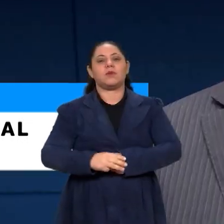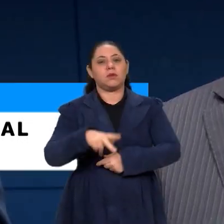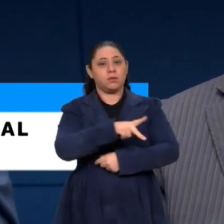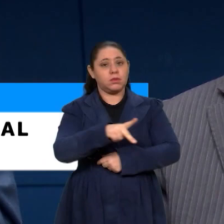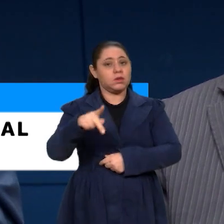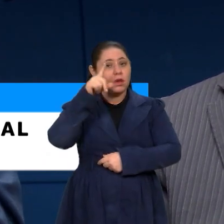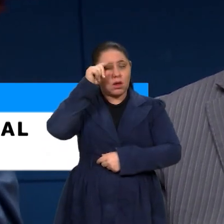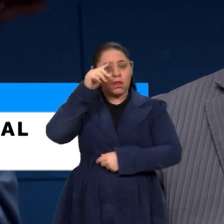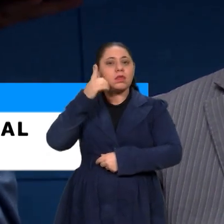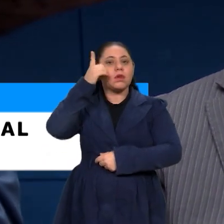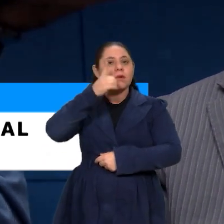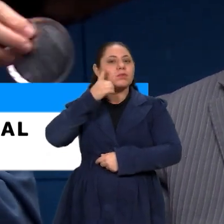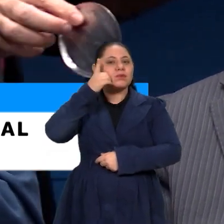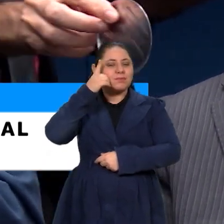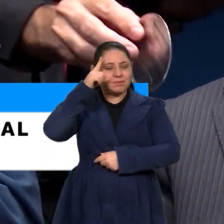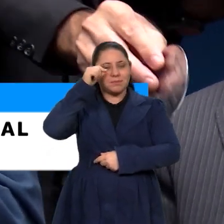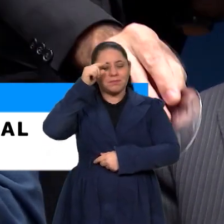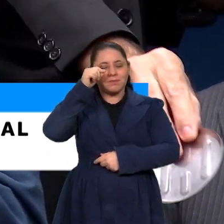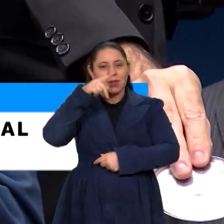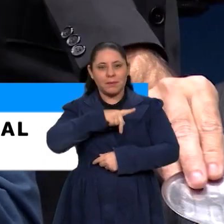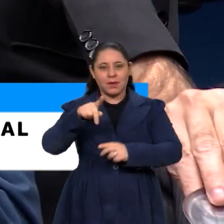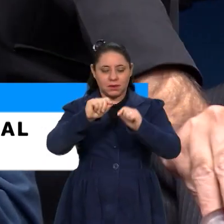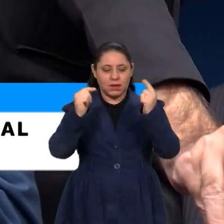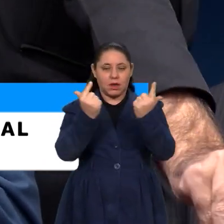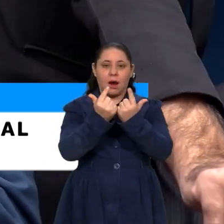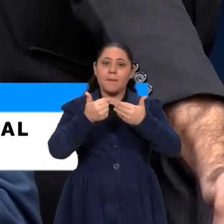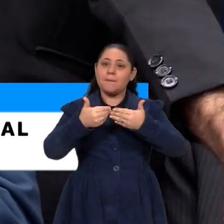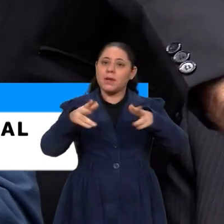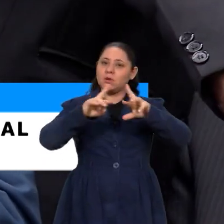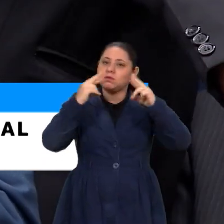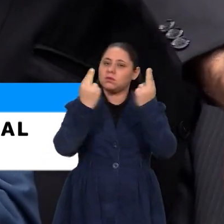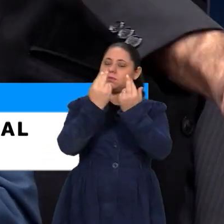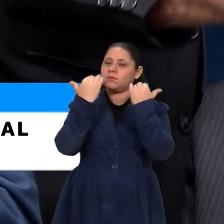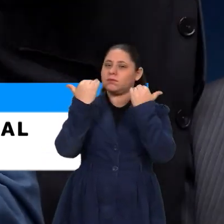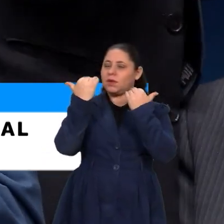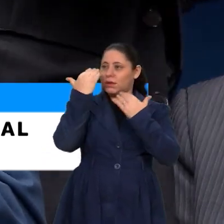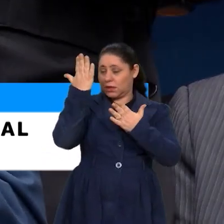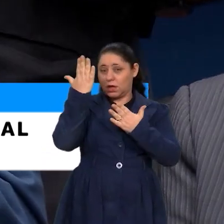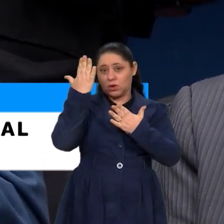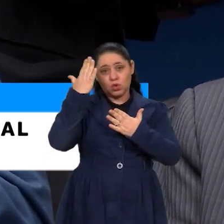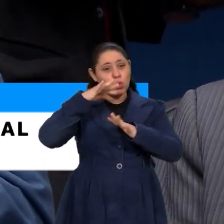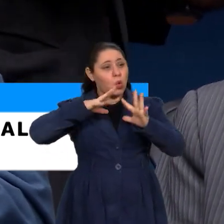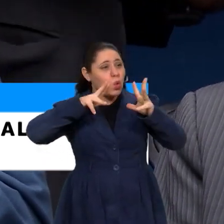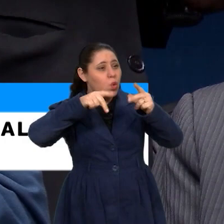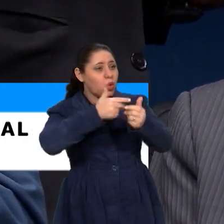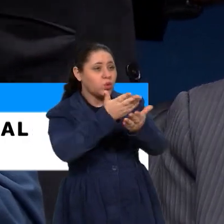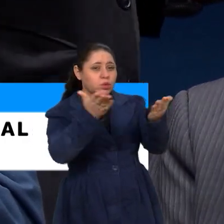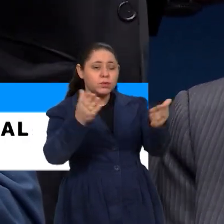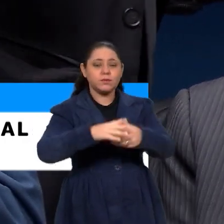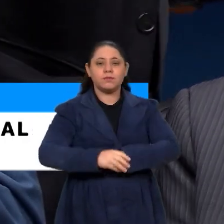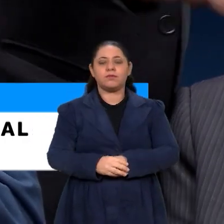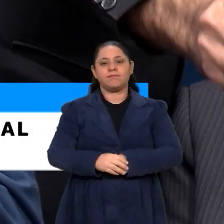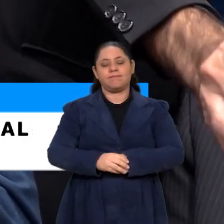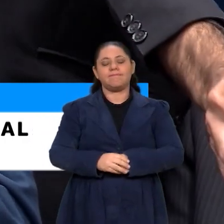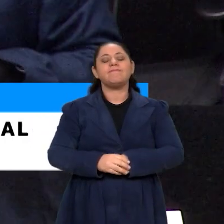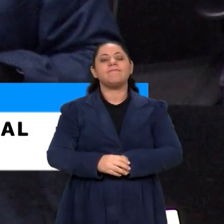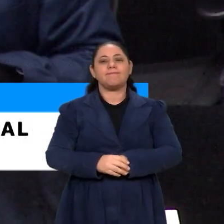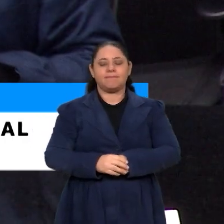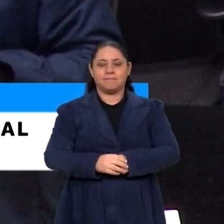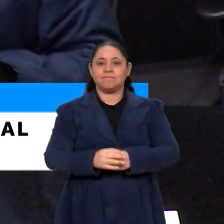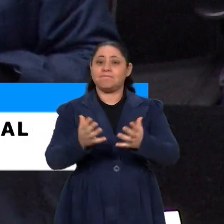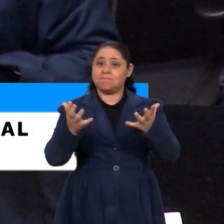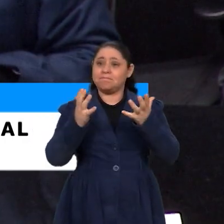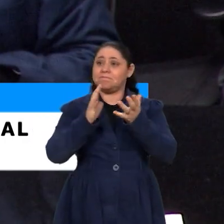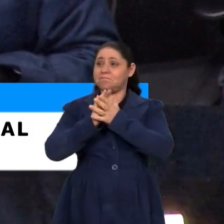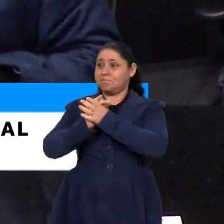2023. O presidente da ALEMES, deputado Gerson Claro, abriu a sessão solene agradecendo a participação de todos. Gostaria